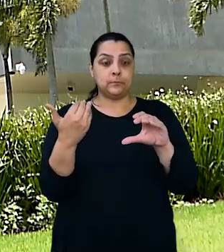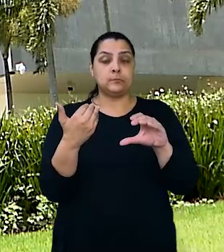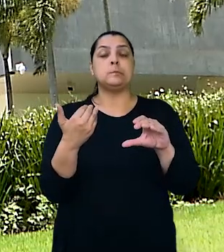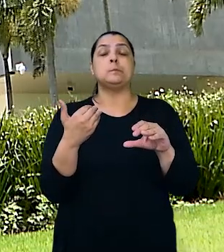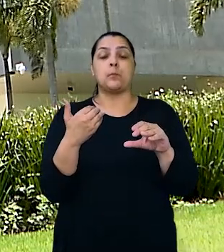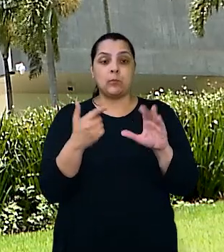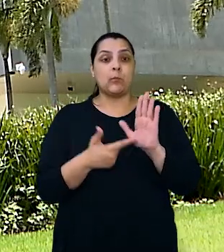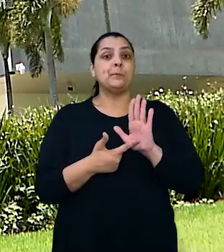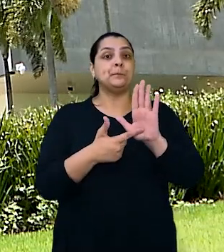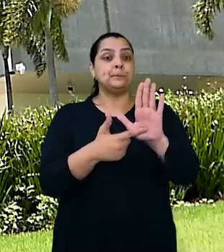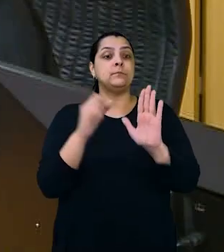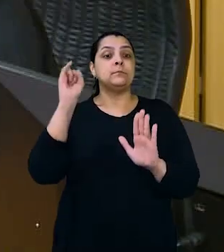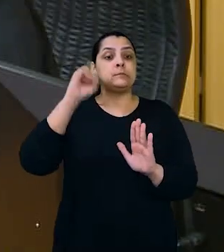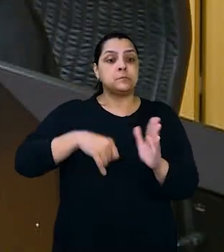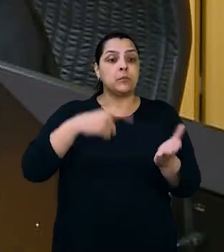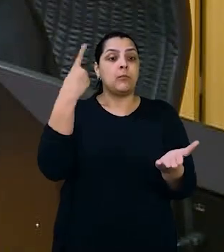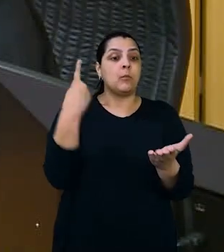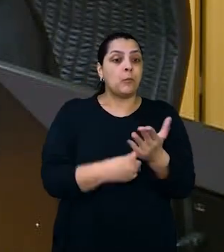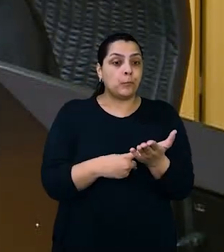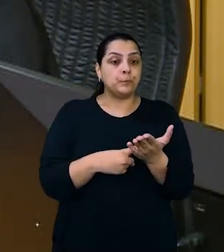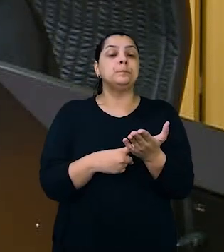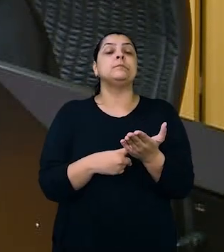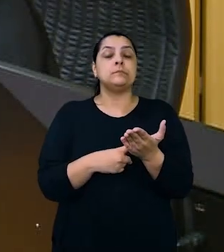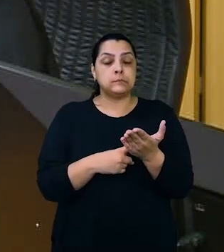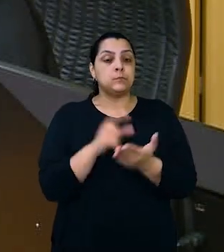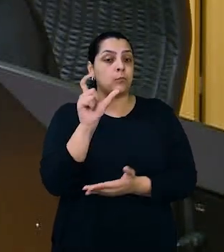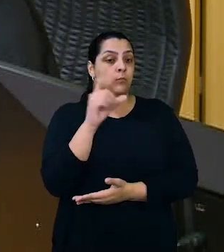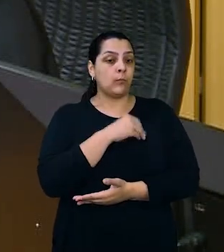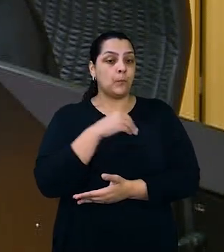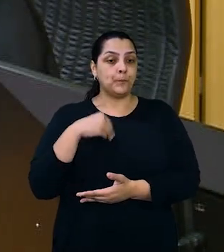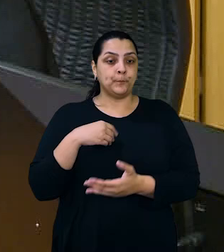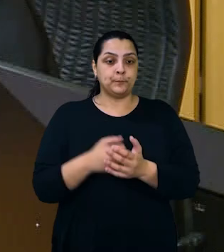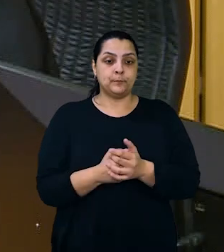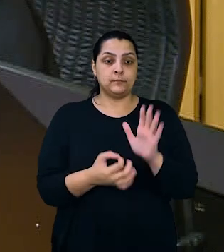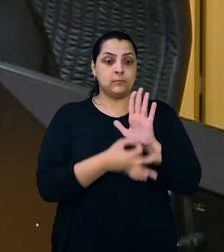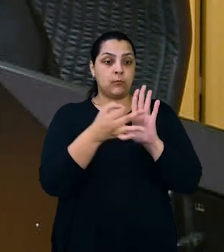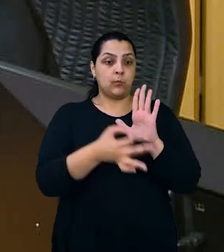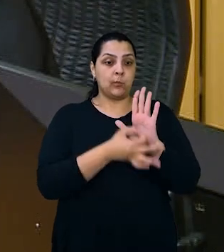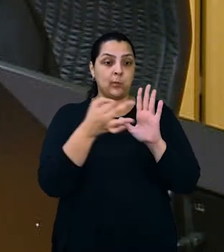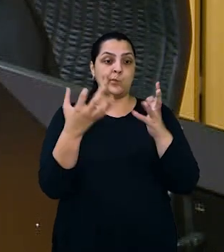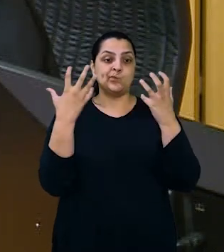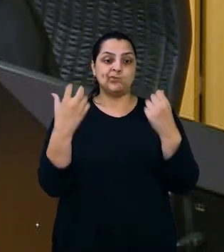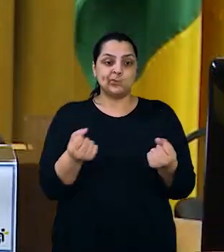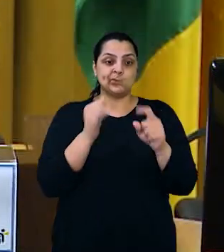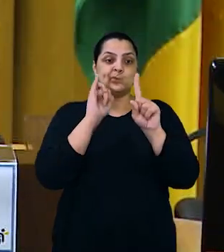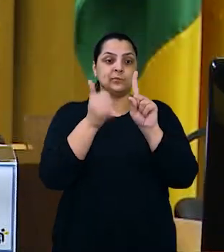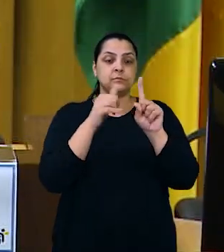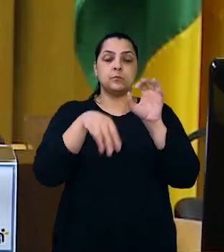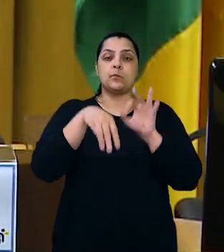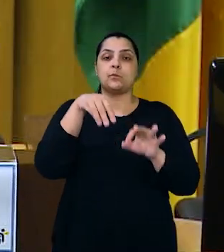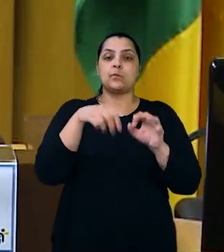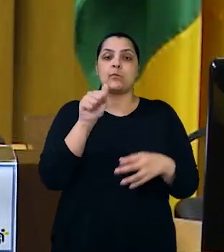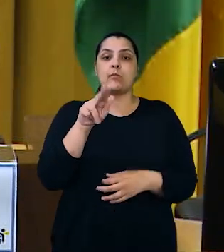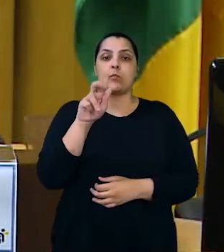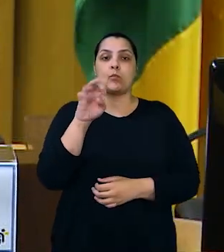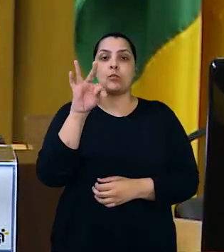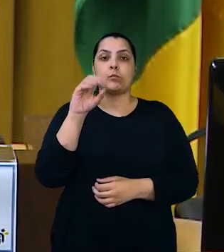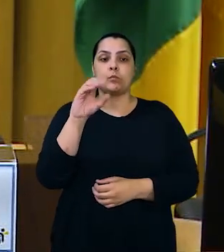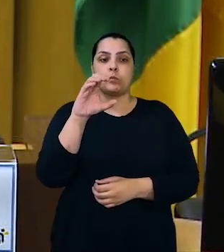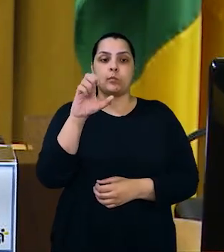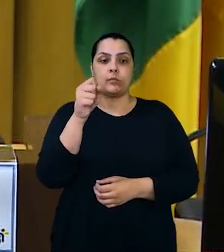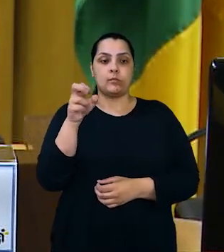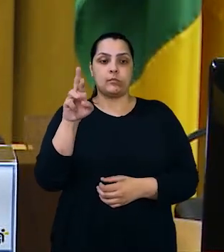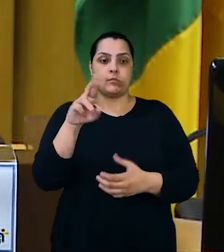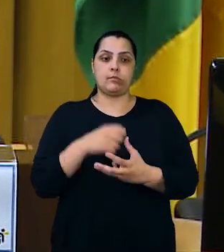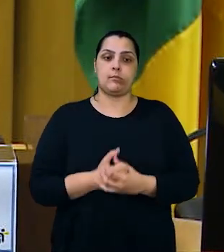ele, demonstravam um acordo feito sobre o plano de saúde. O argumento foi aceito pelo relator, ministro Augusto César.